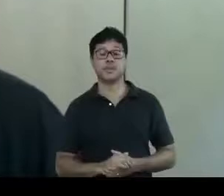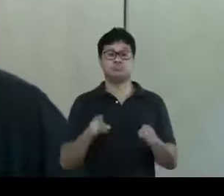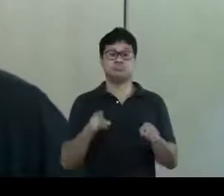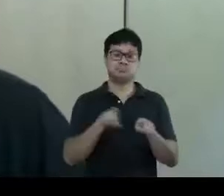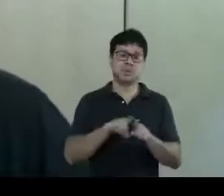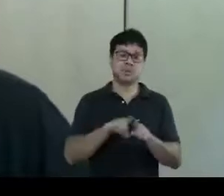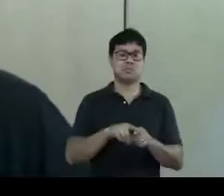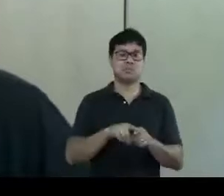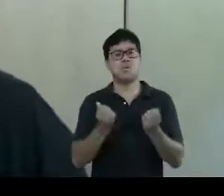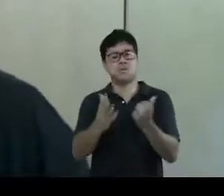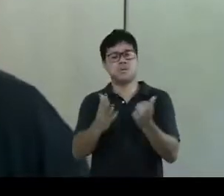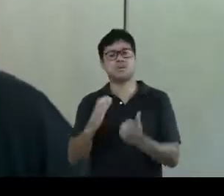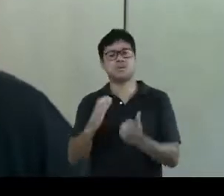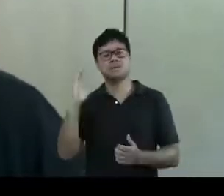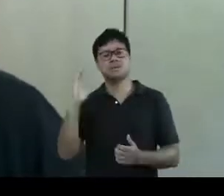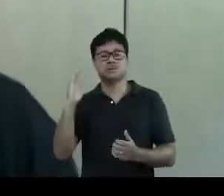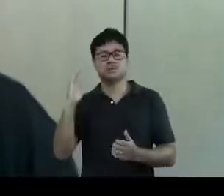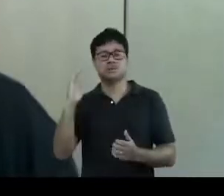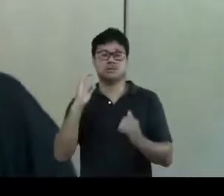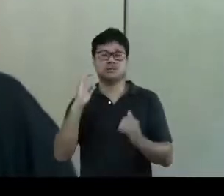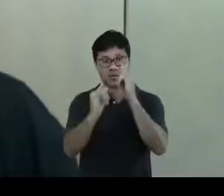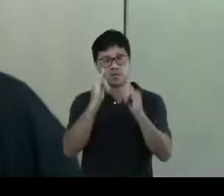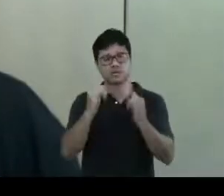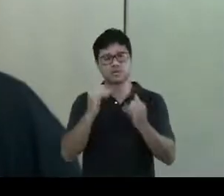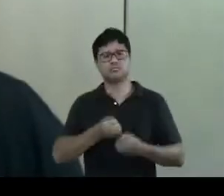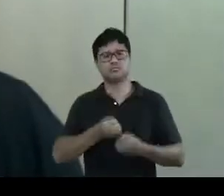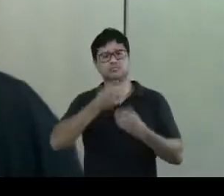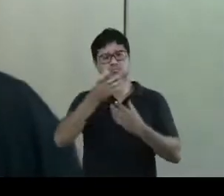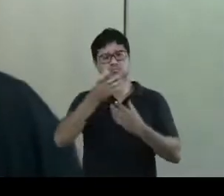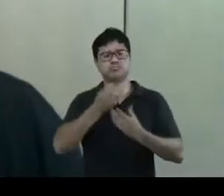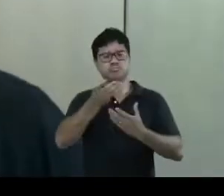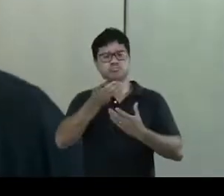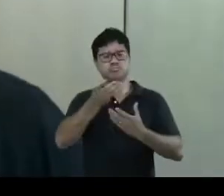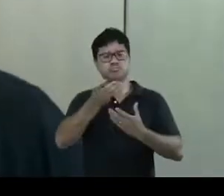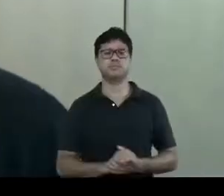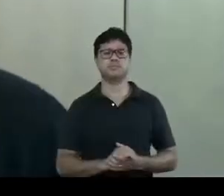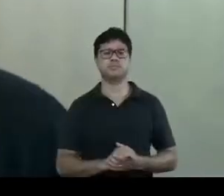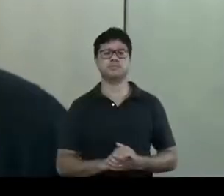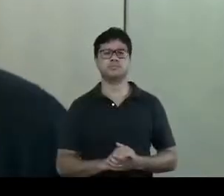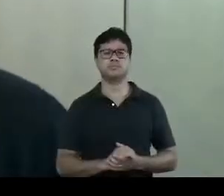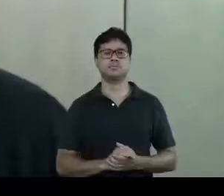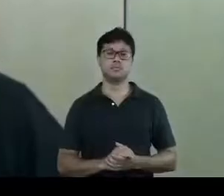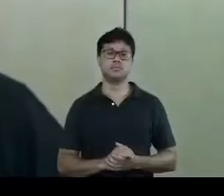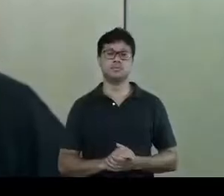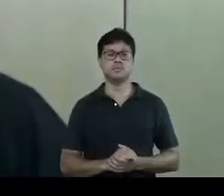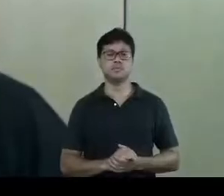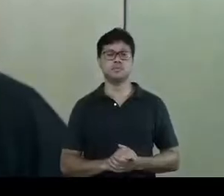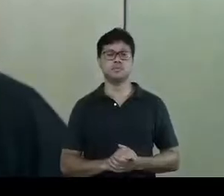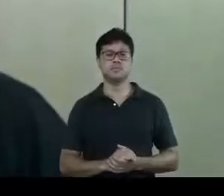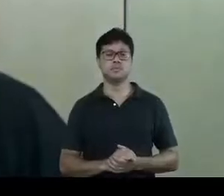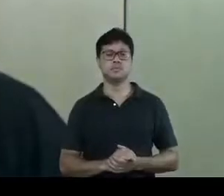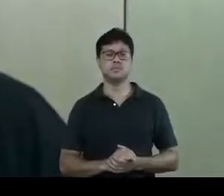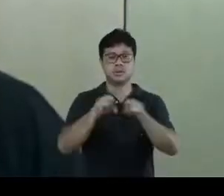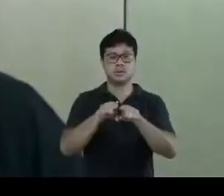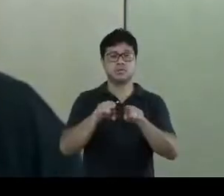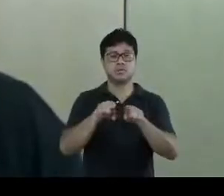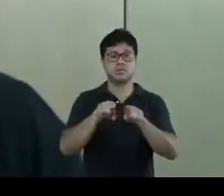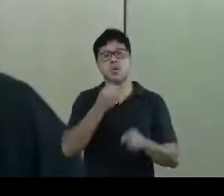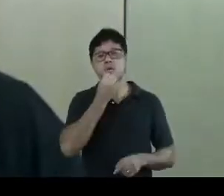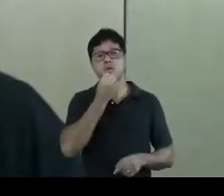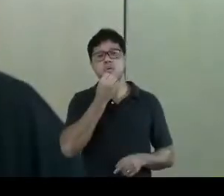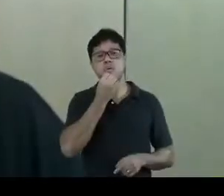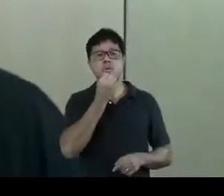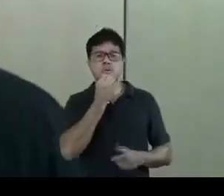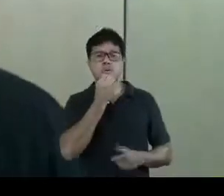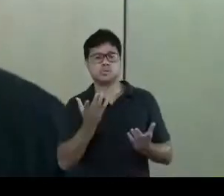oferecer à ciência da informação, de uma maneira geral, né, a Library Information Science, de uma maneira geral, e, obviamente,